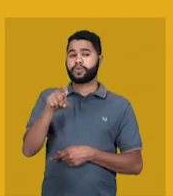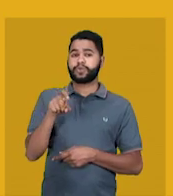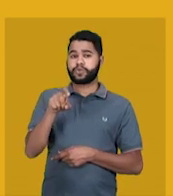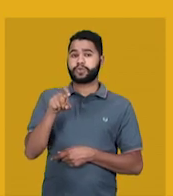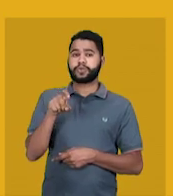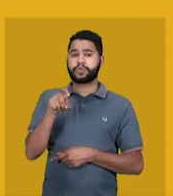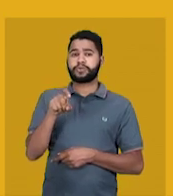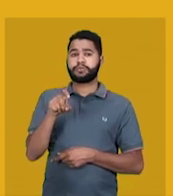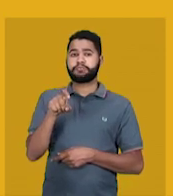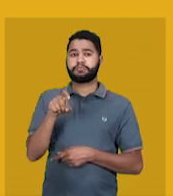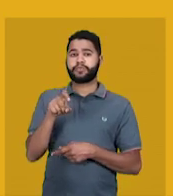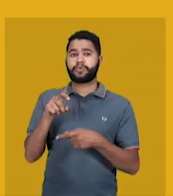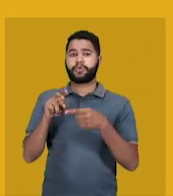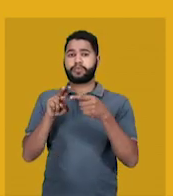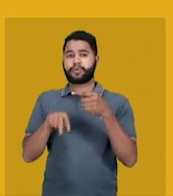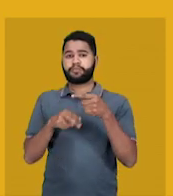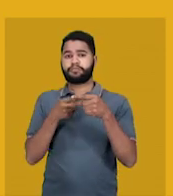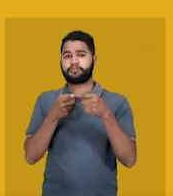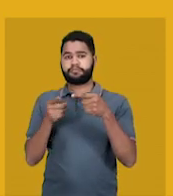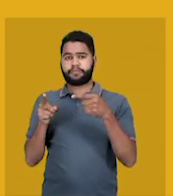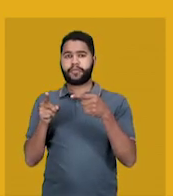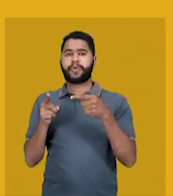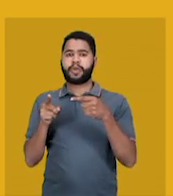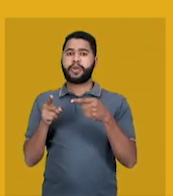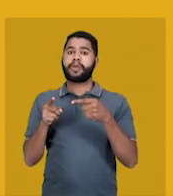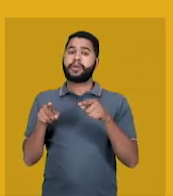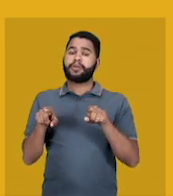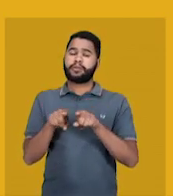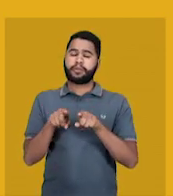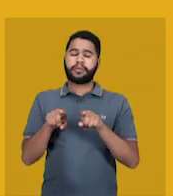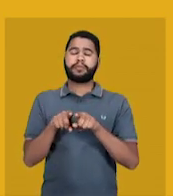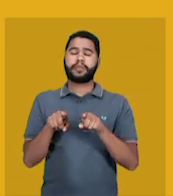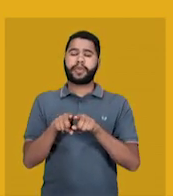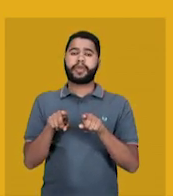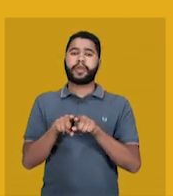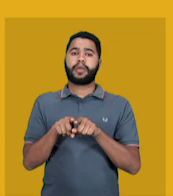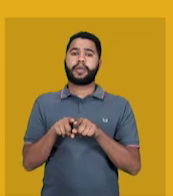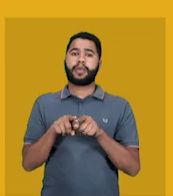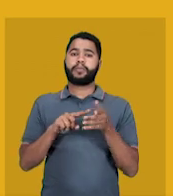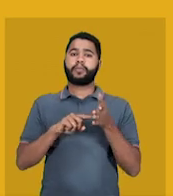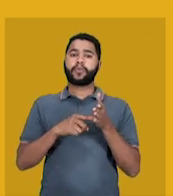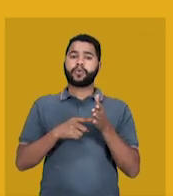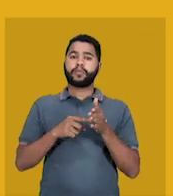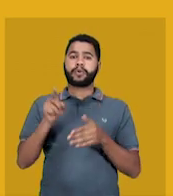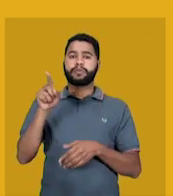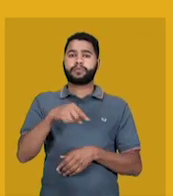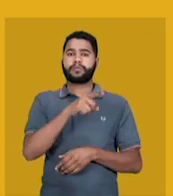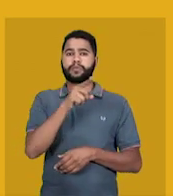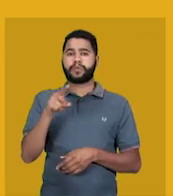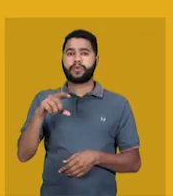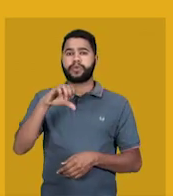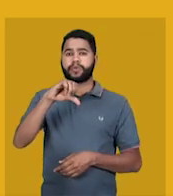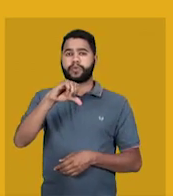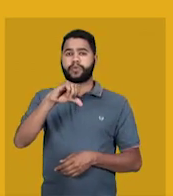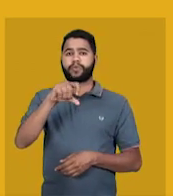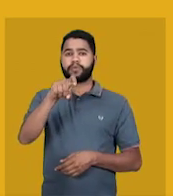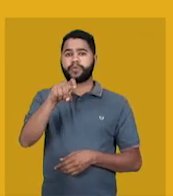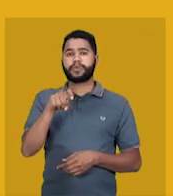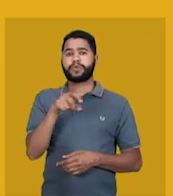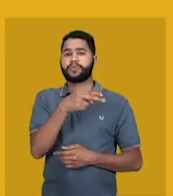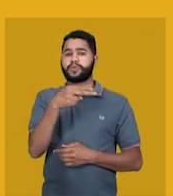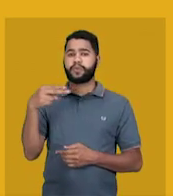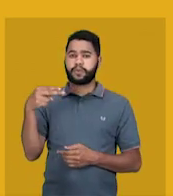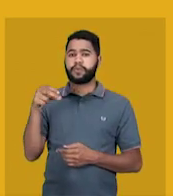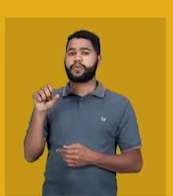X sobre pin Fazendo a nossa multiplicação cruzada eu tenho 9x é igual